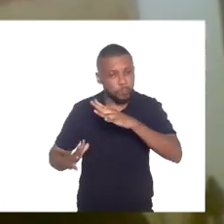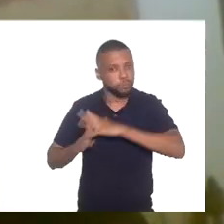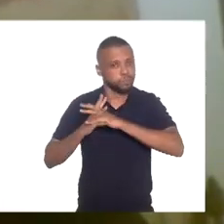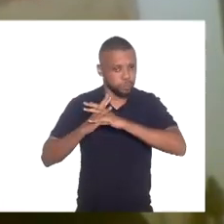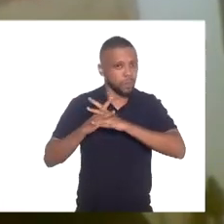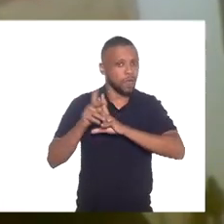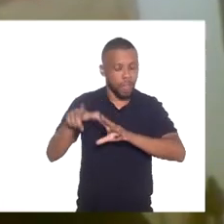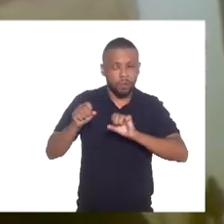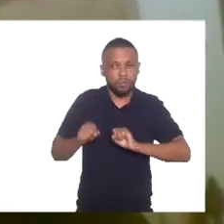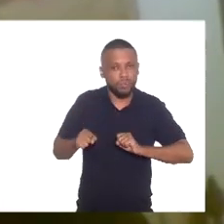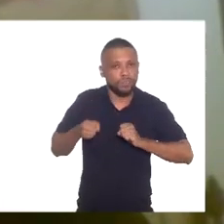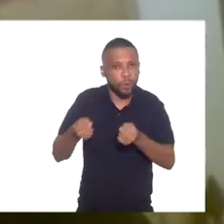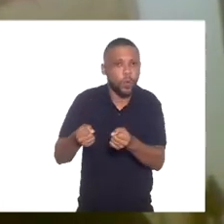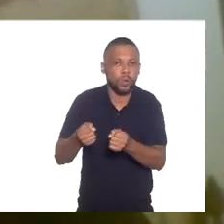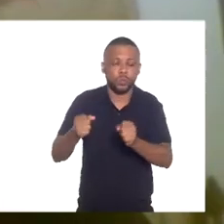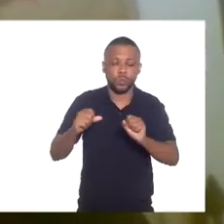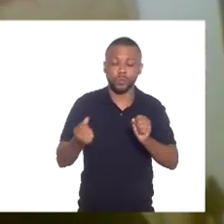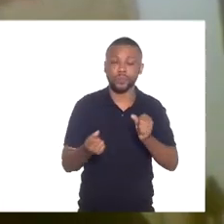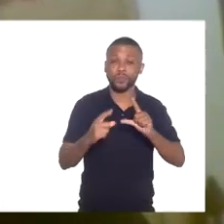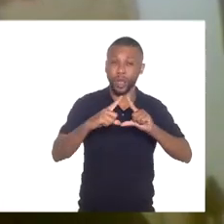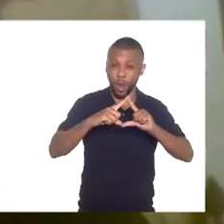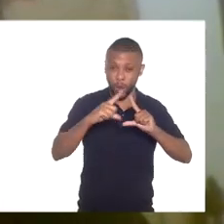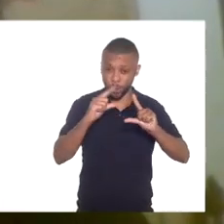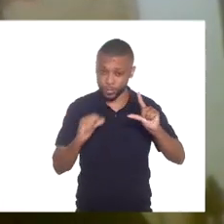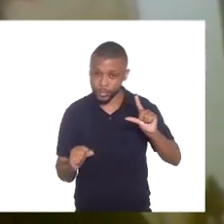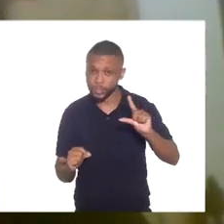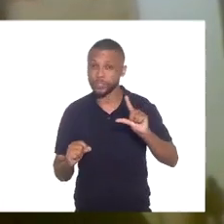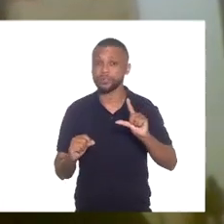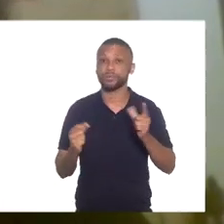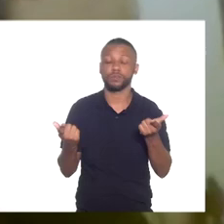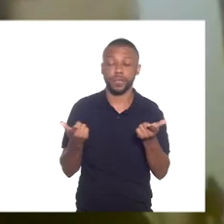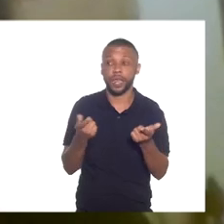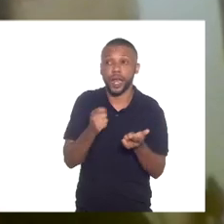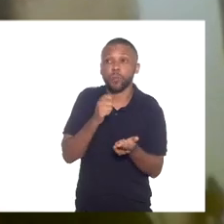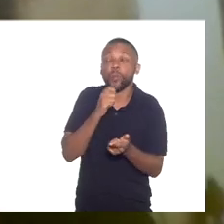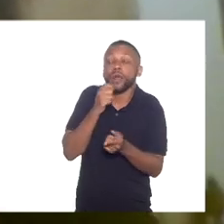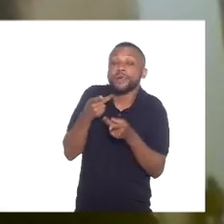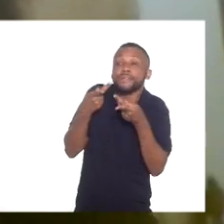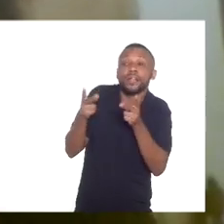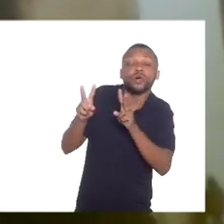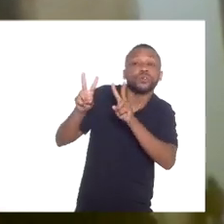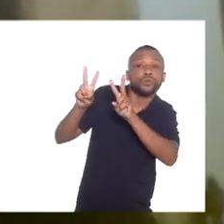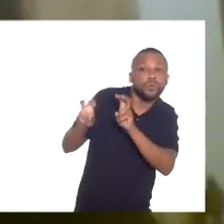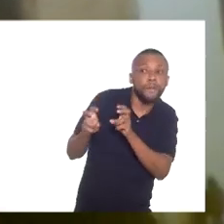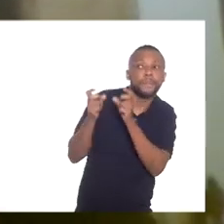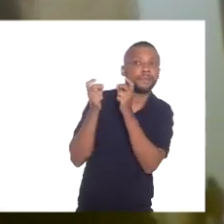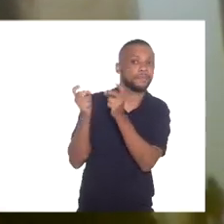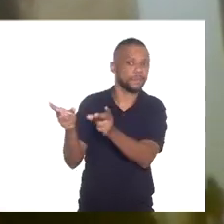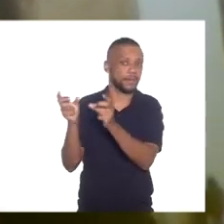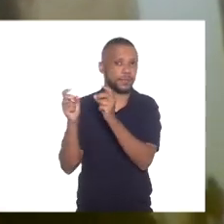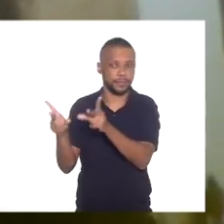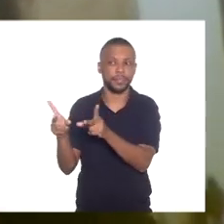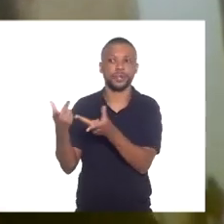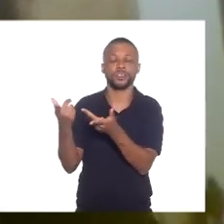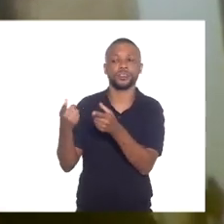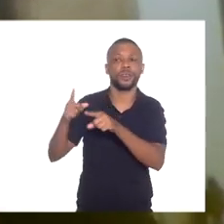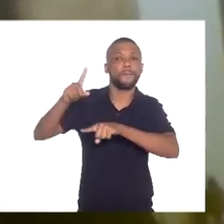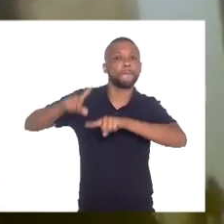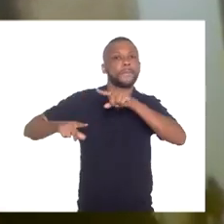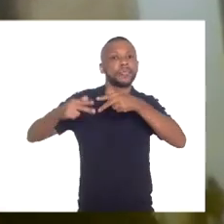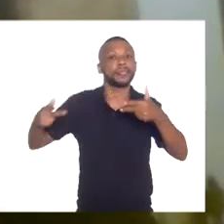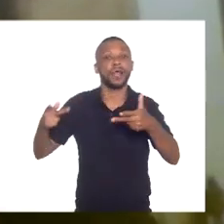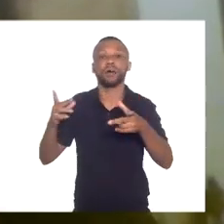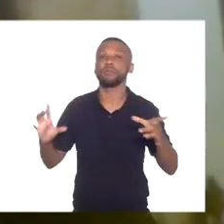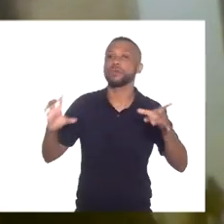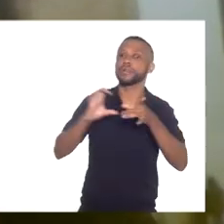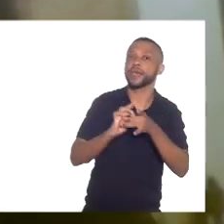imenso, sem contar importação de derivados, né? E para que a gente saia desses